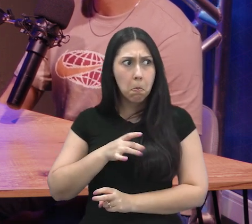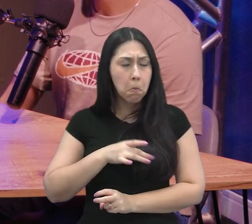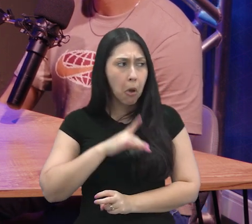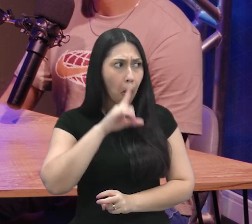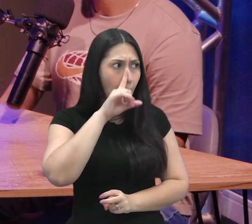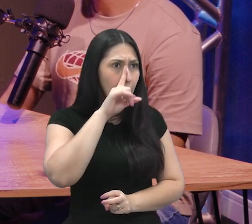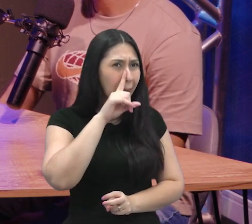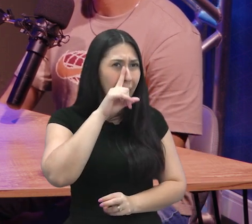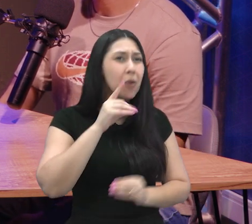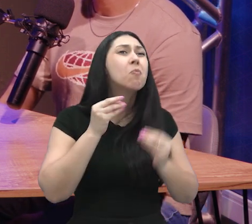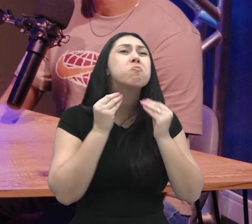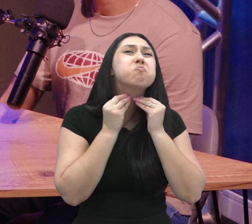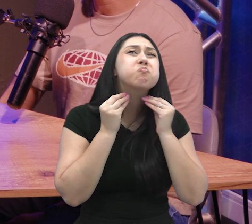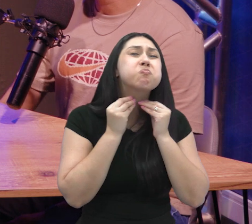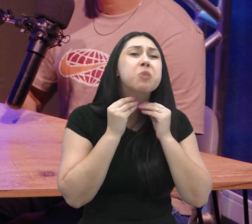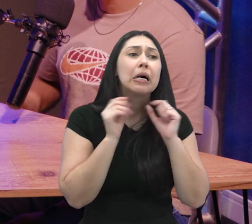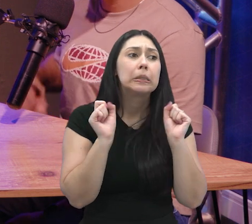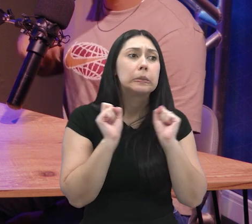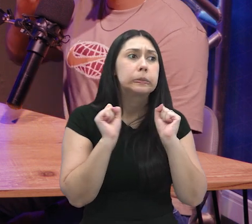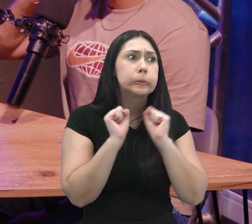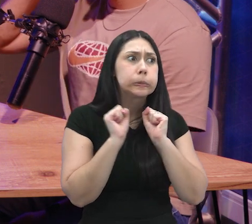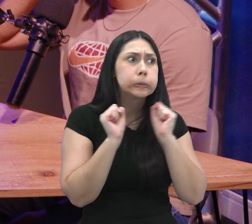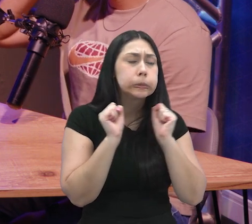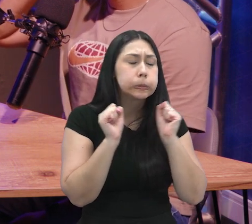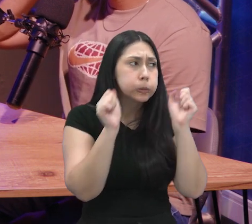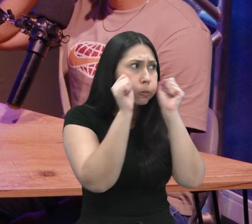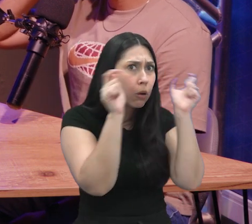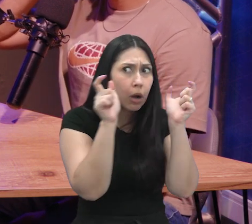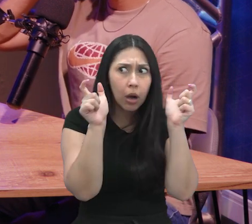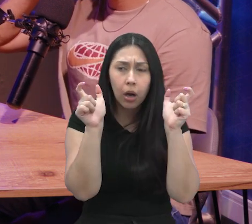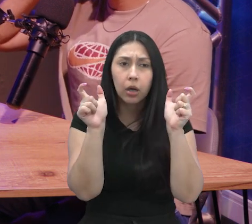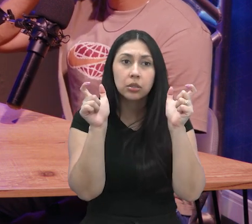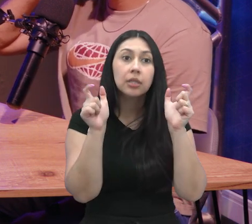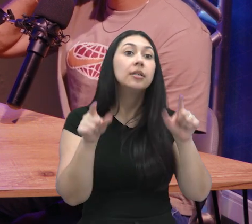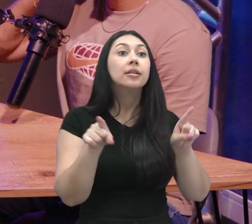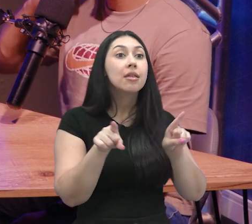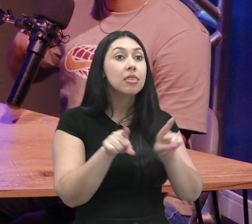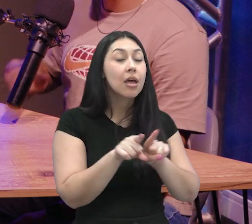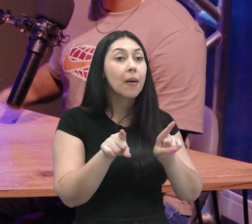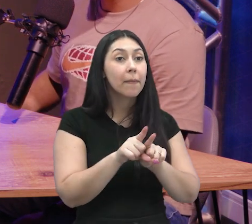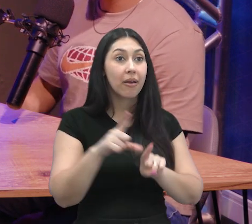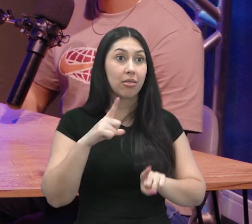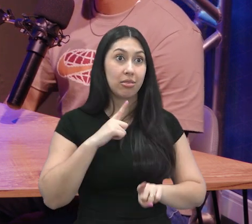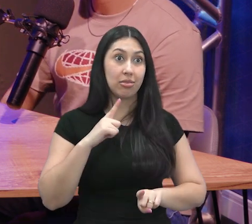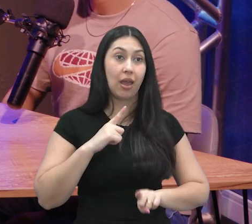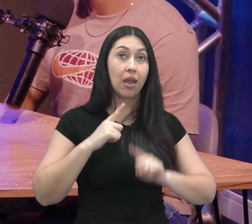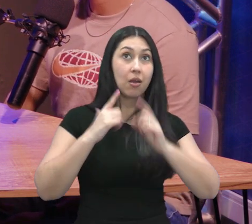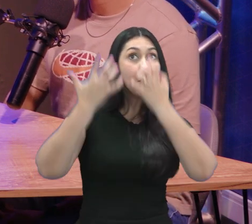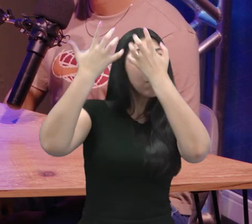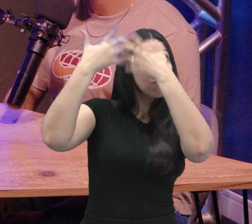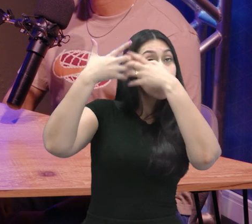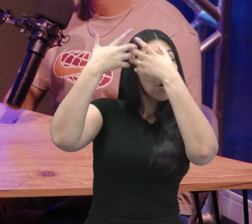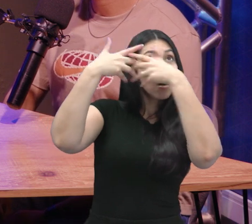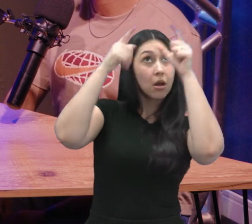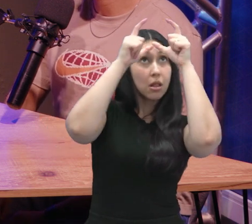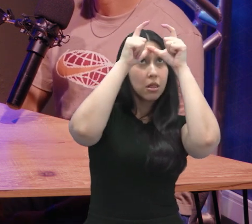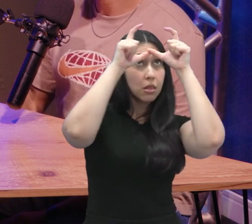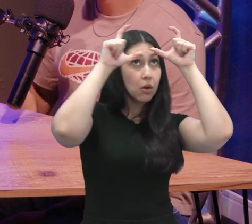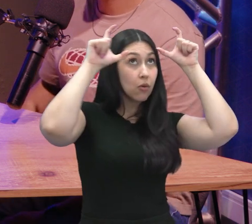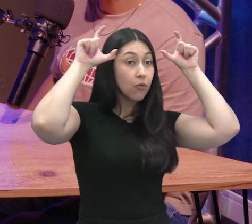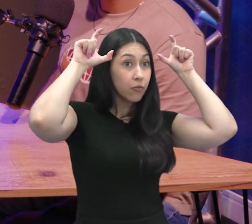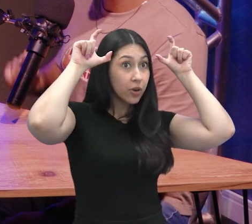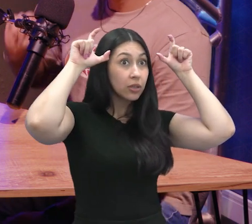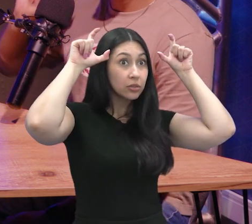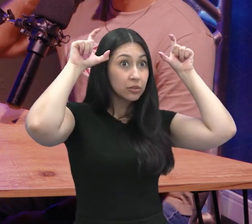ameaças, que pode ficar hiperativa, gerando um estado de alerta constante. E também tem o córtex pré-frontal,